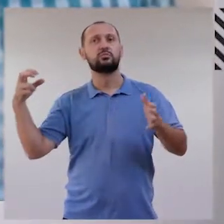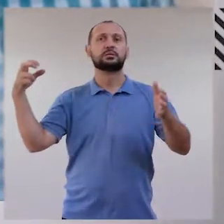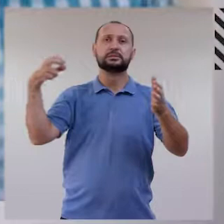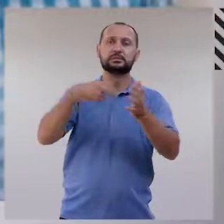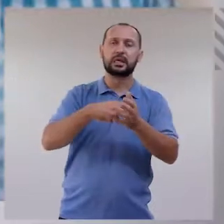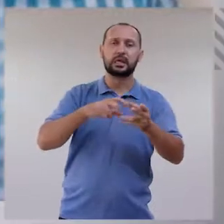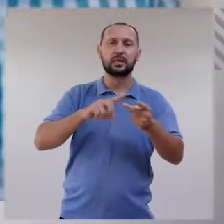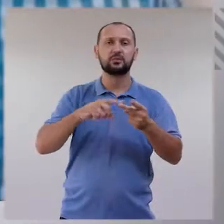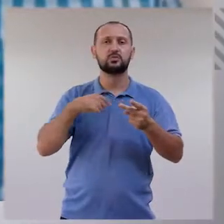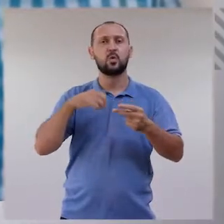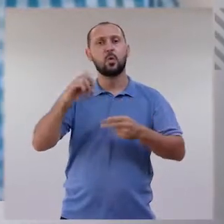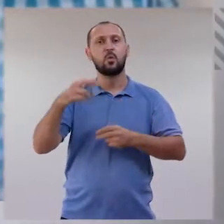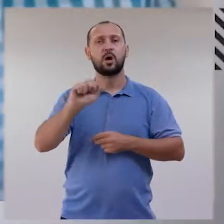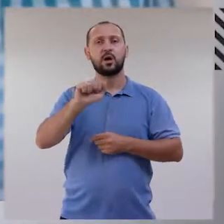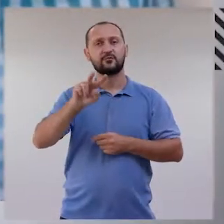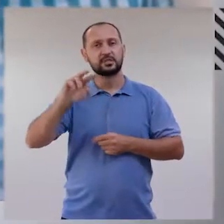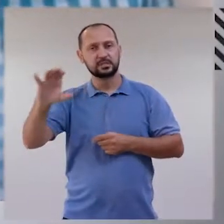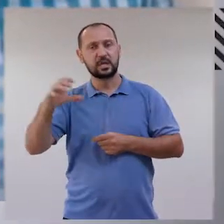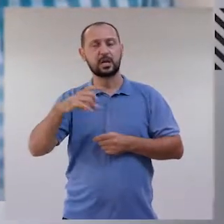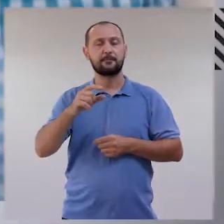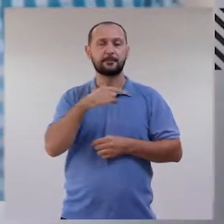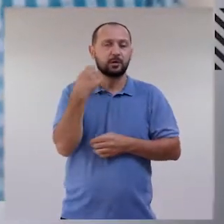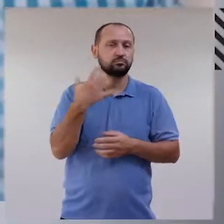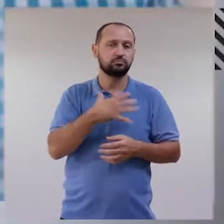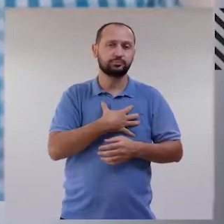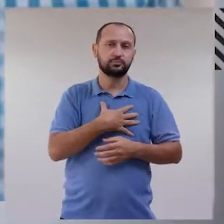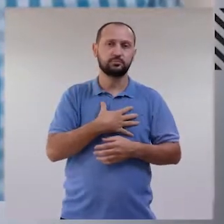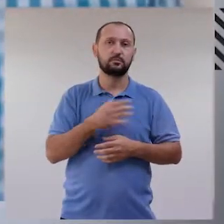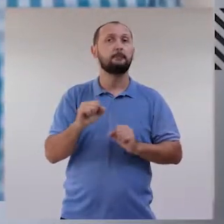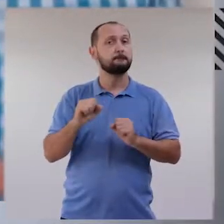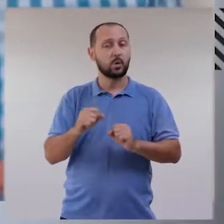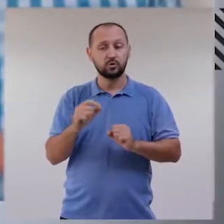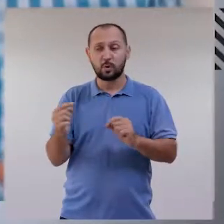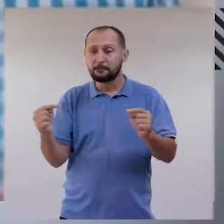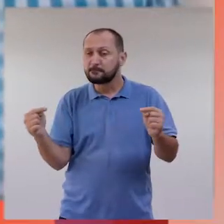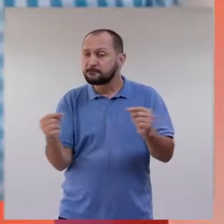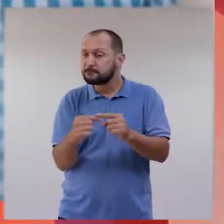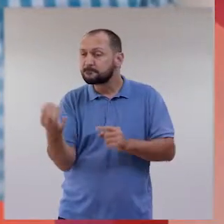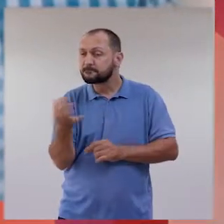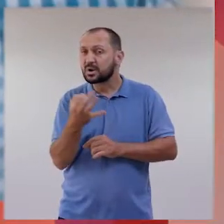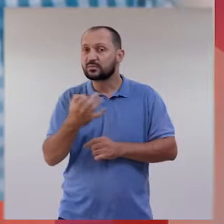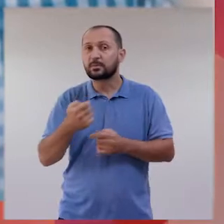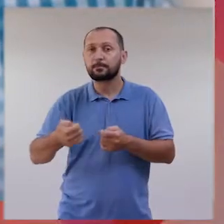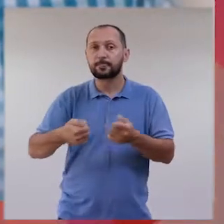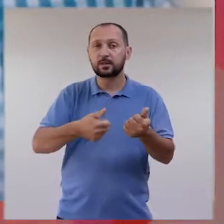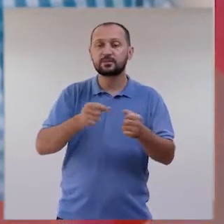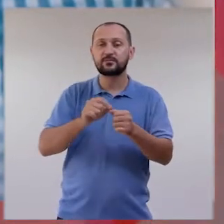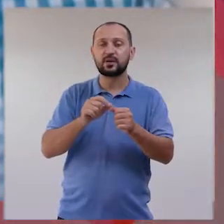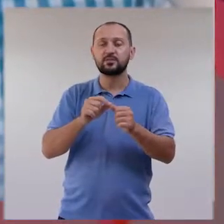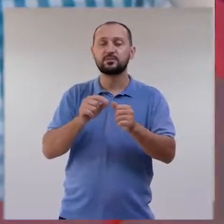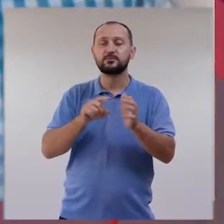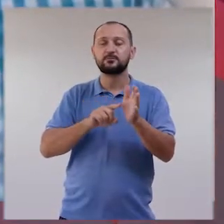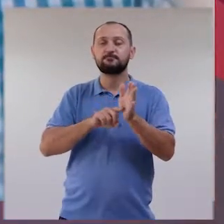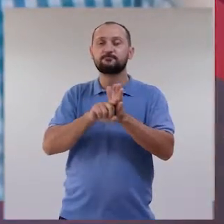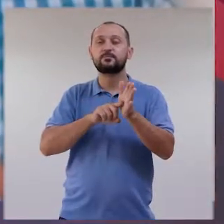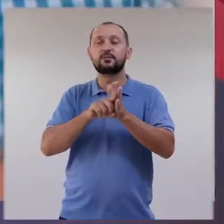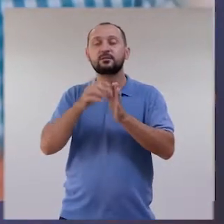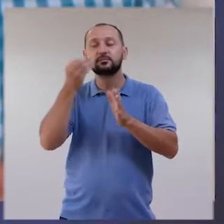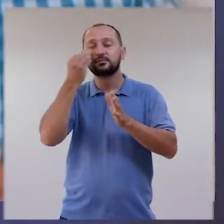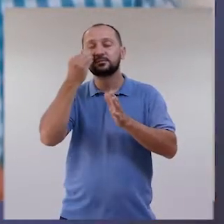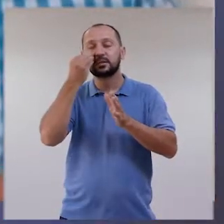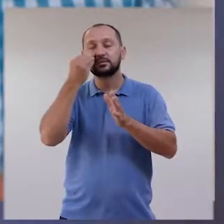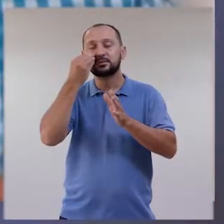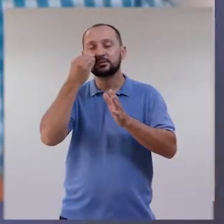de um acidente ou de um AVC, e que ele é um doador ideal. Porém, quando você faz o teste COVID, o teste